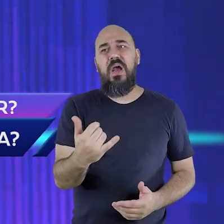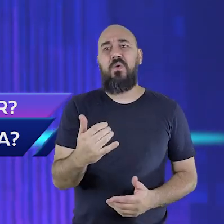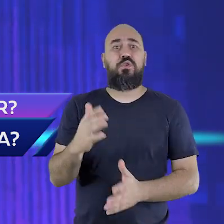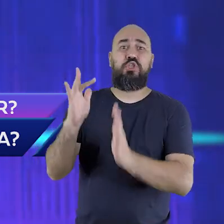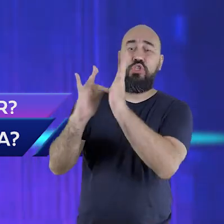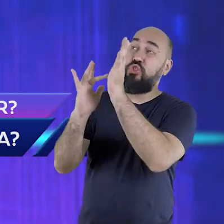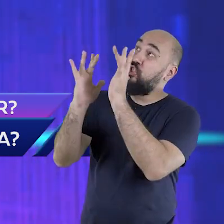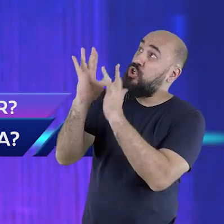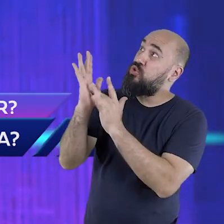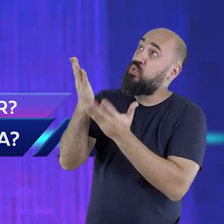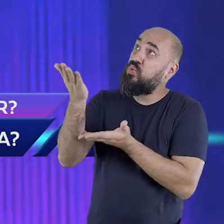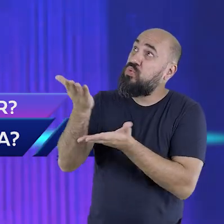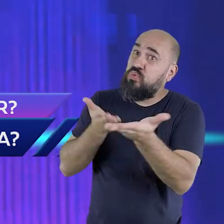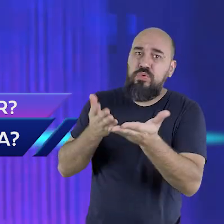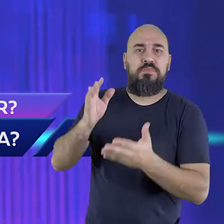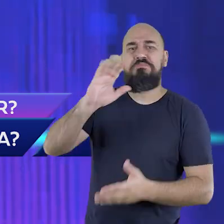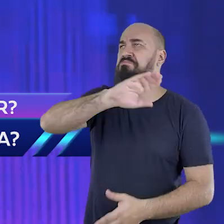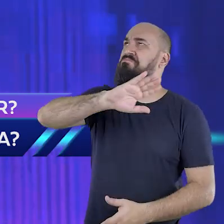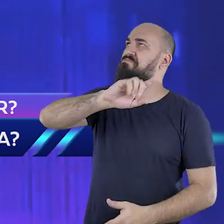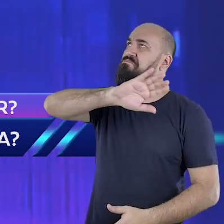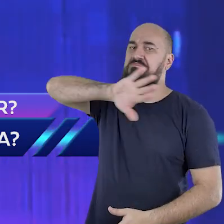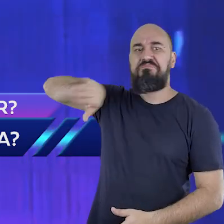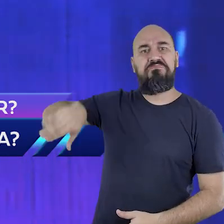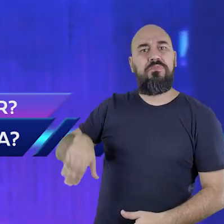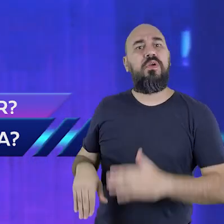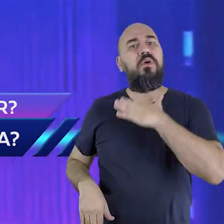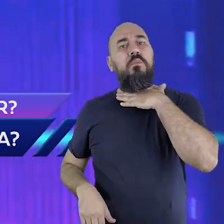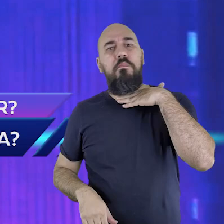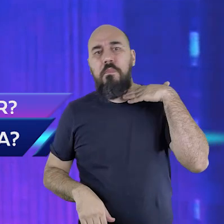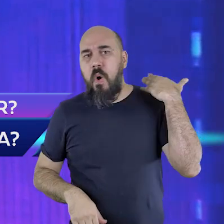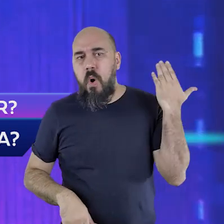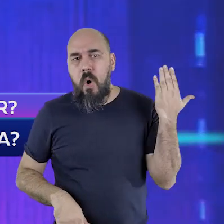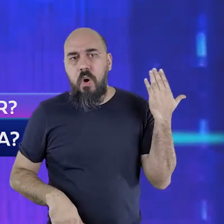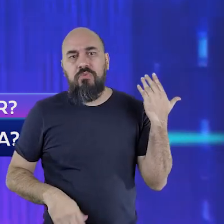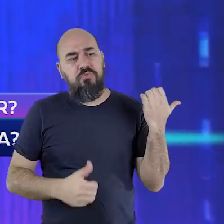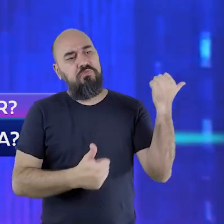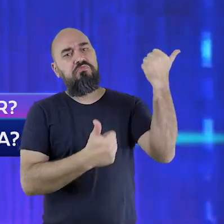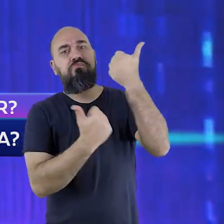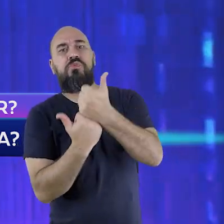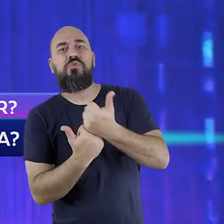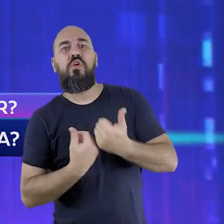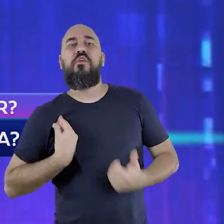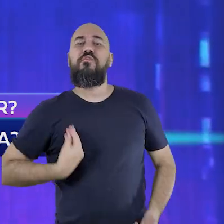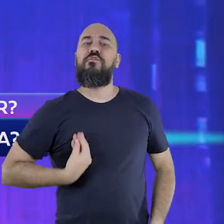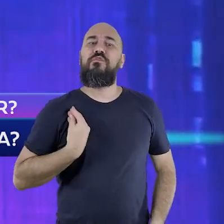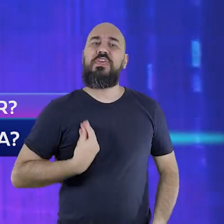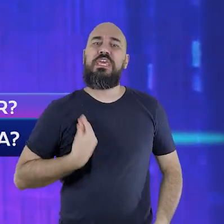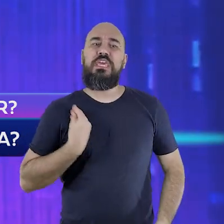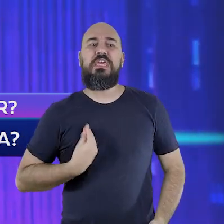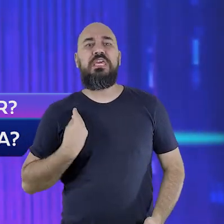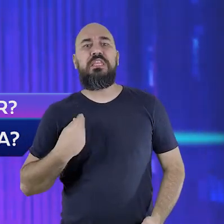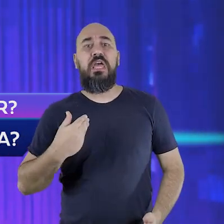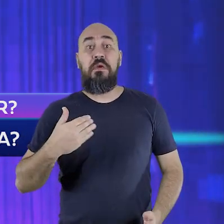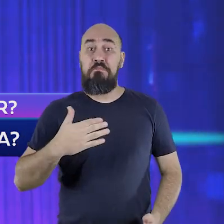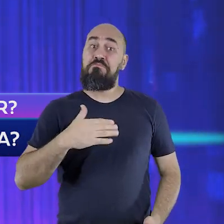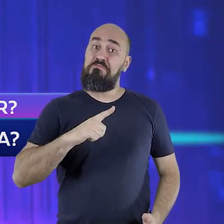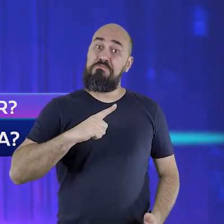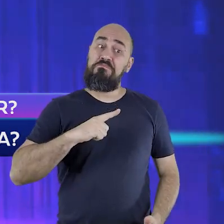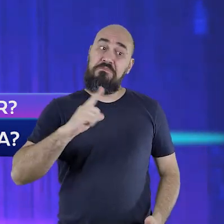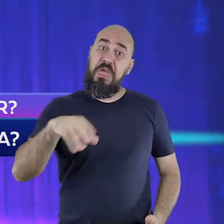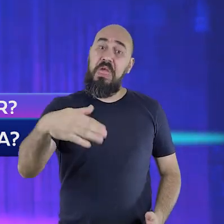Jesus, então, diminuída. O verdadeiro estado dos mortos deu lugar à ideia da vida depois da